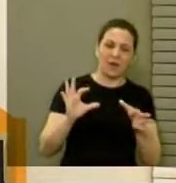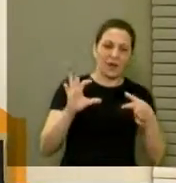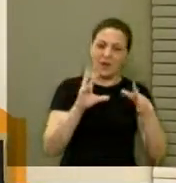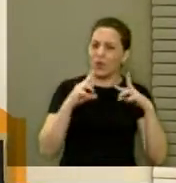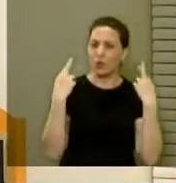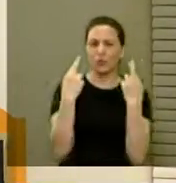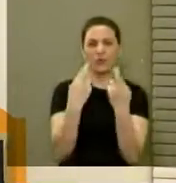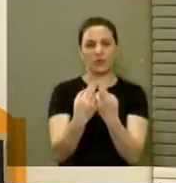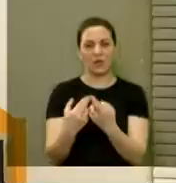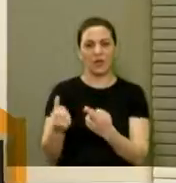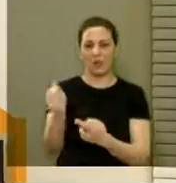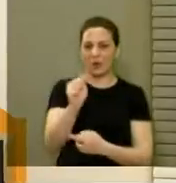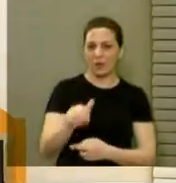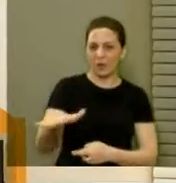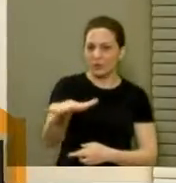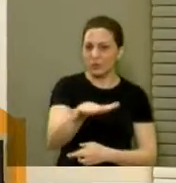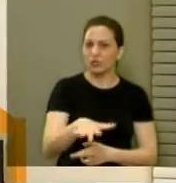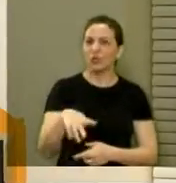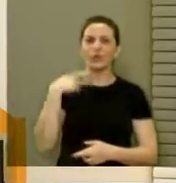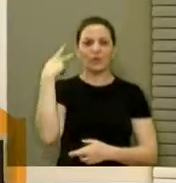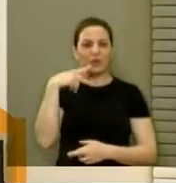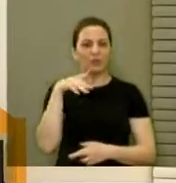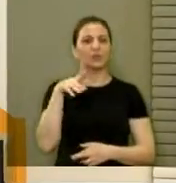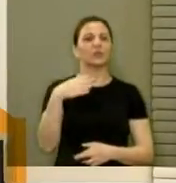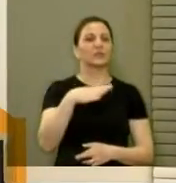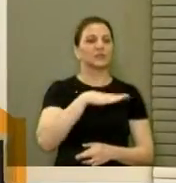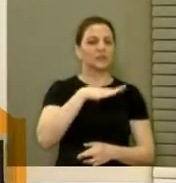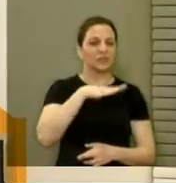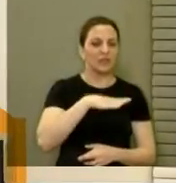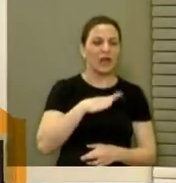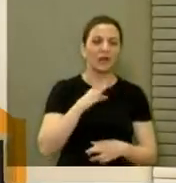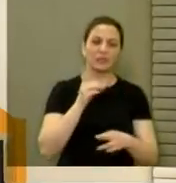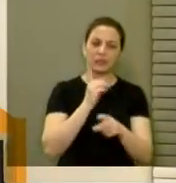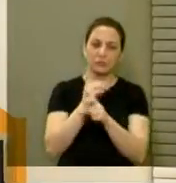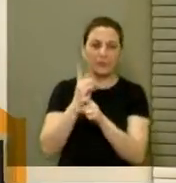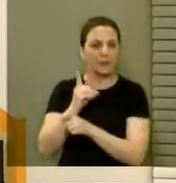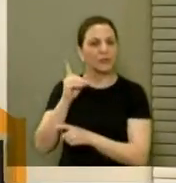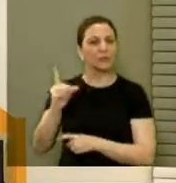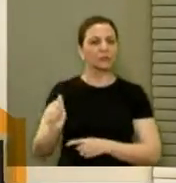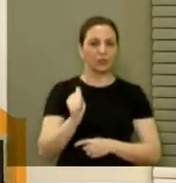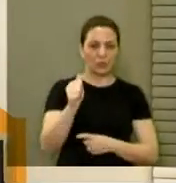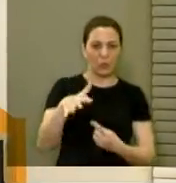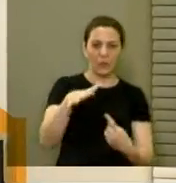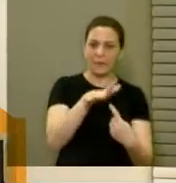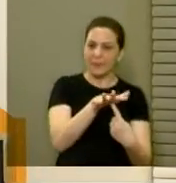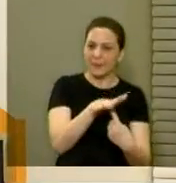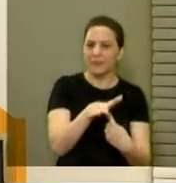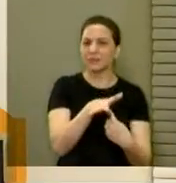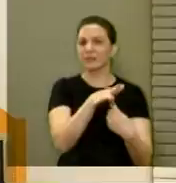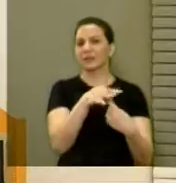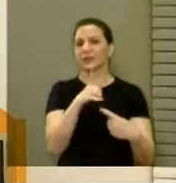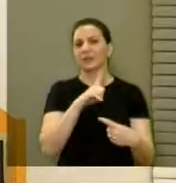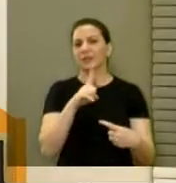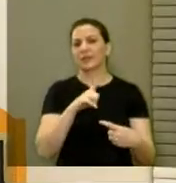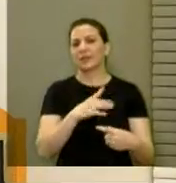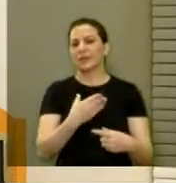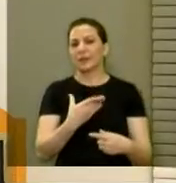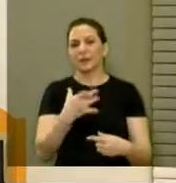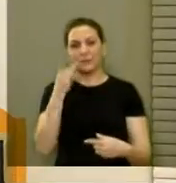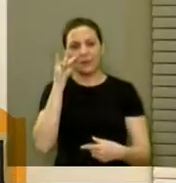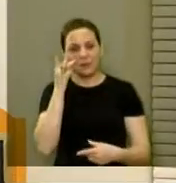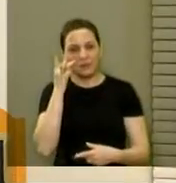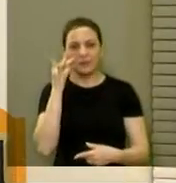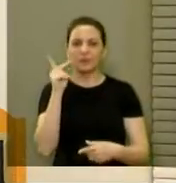filiação de vereadores de outras cidade de matão cidades da região contará com a presença do nosso é